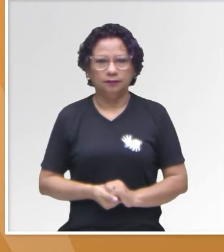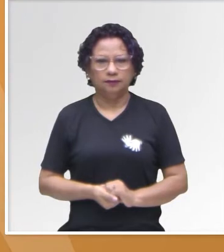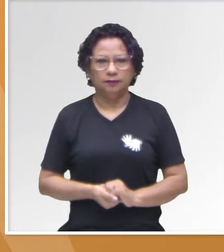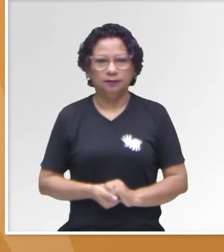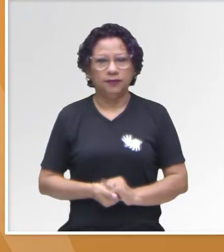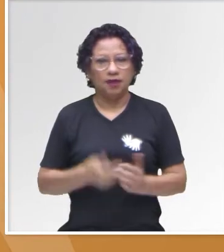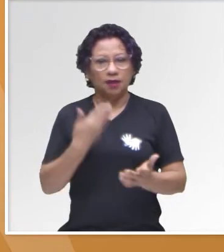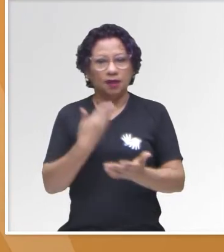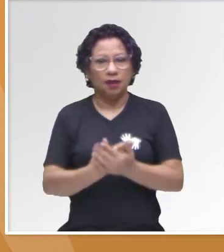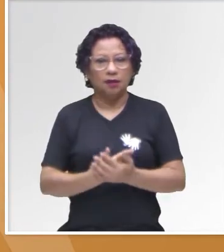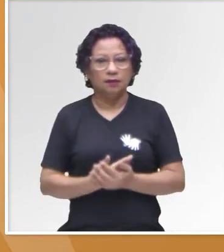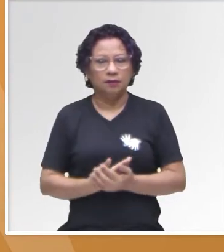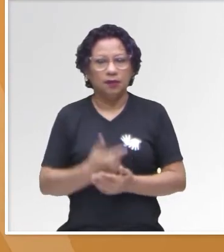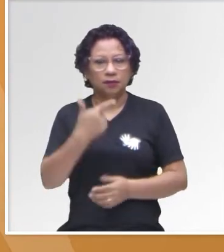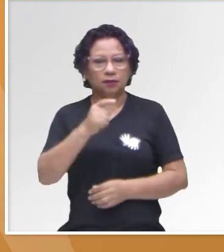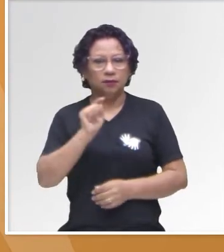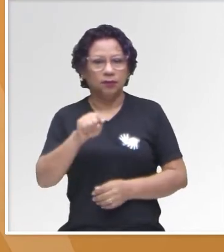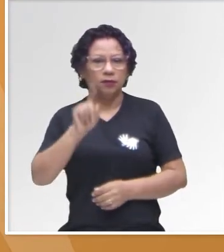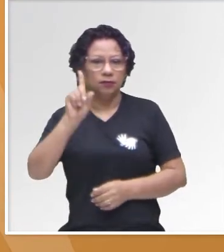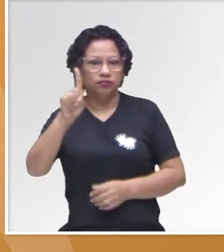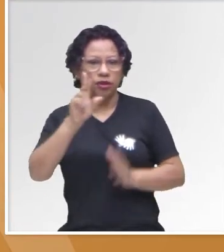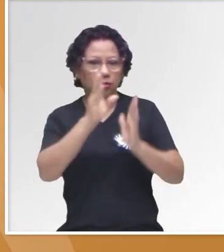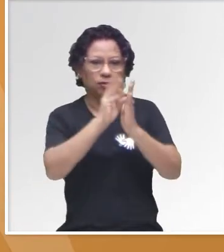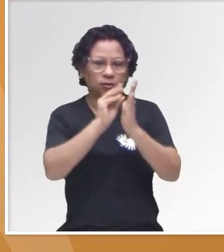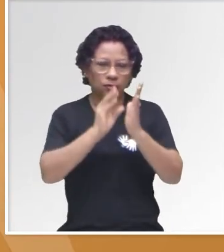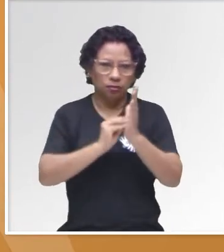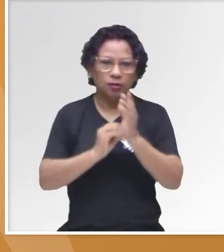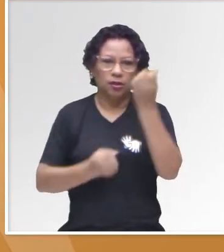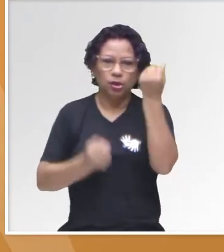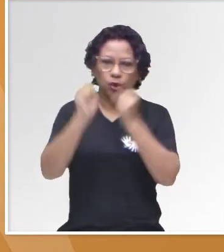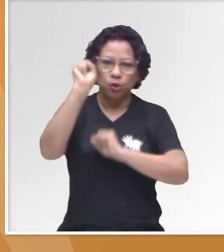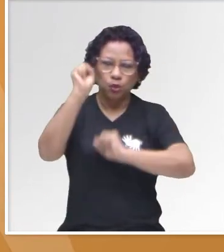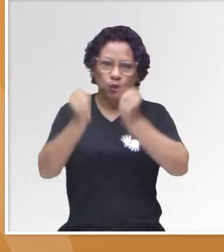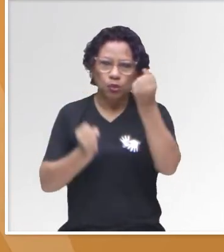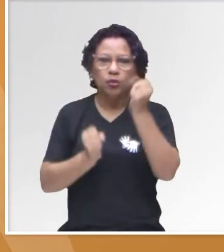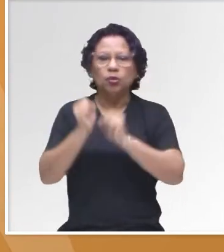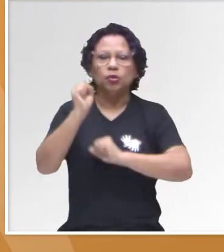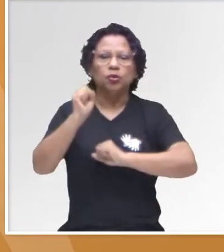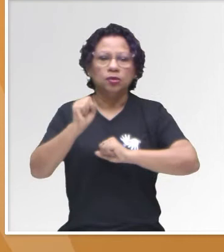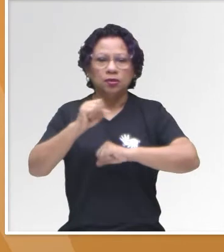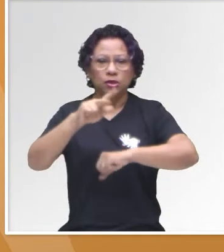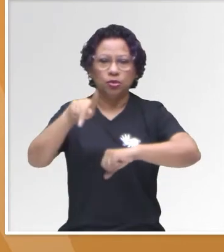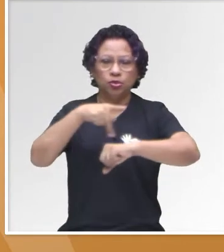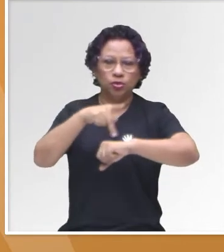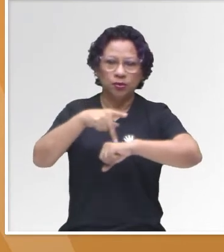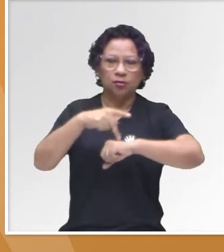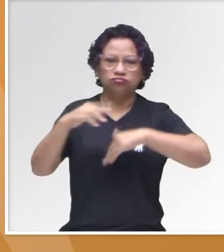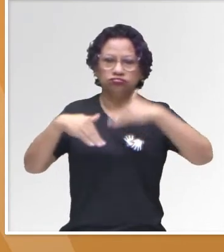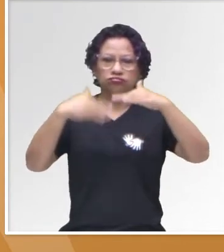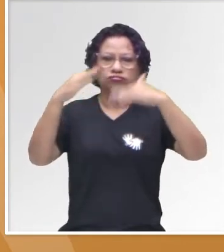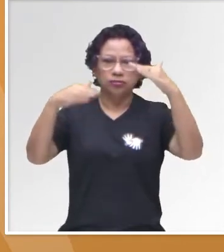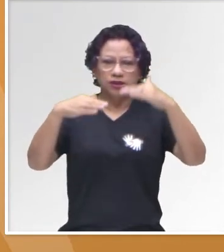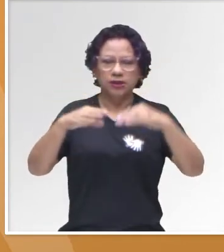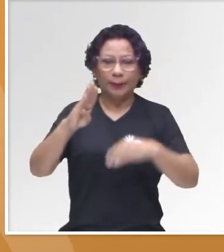Aula 2.1. Conteúdo: Industrialização de países emergentes, os